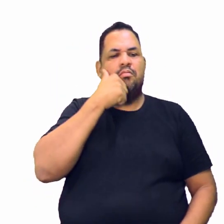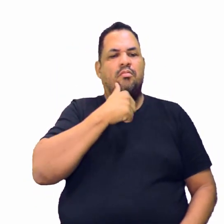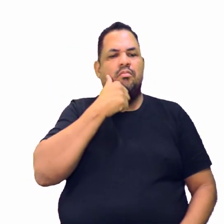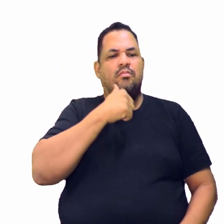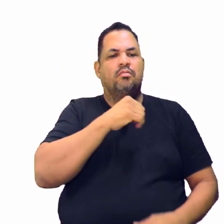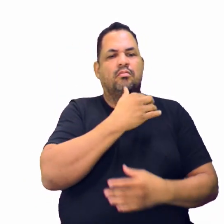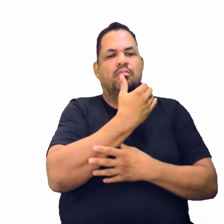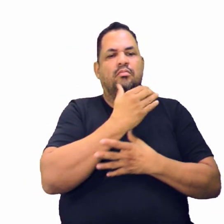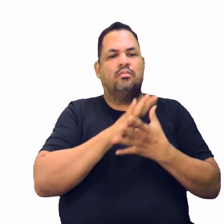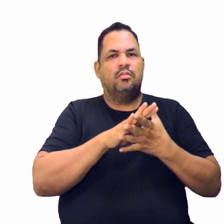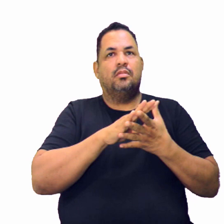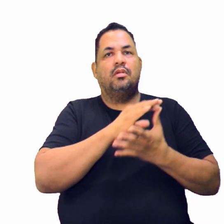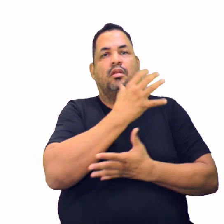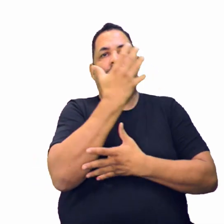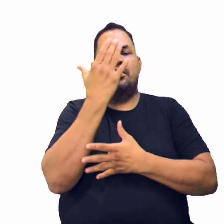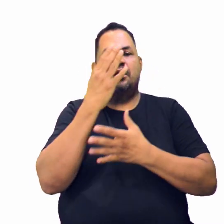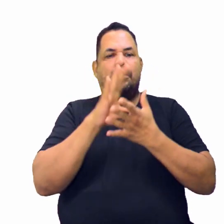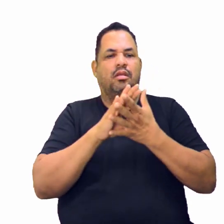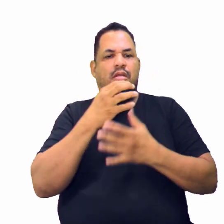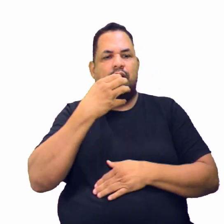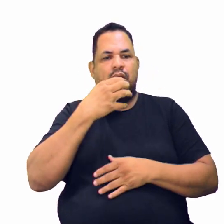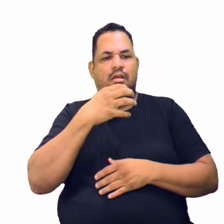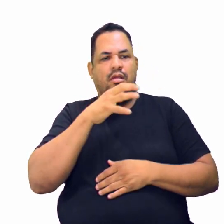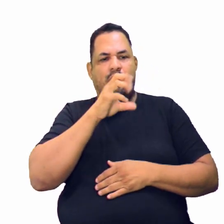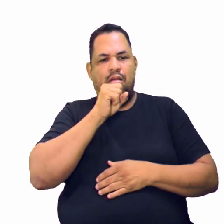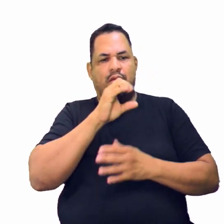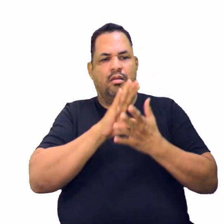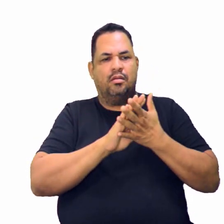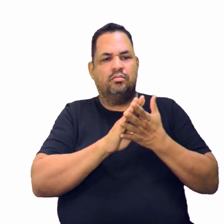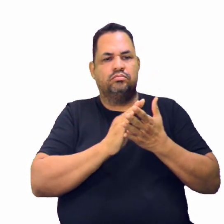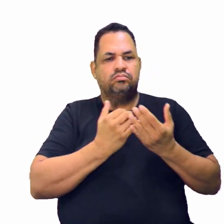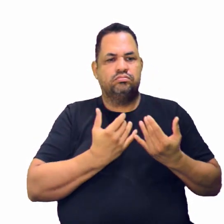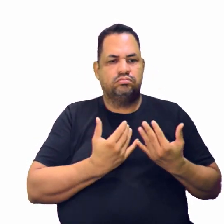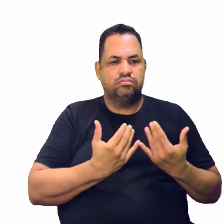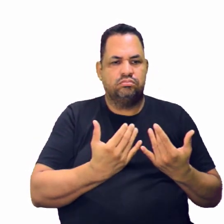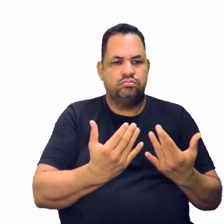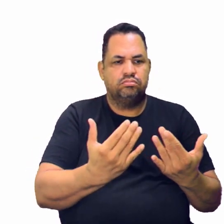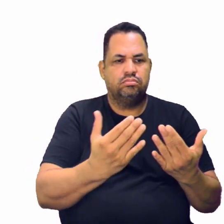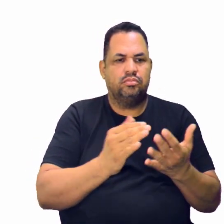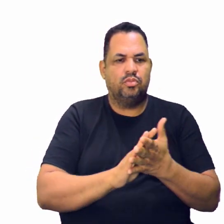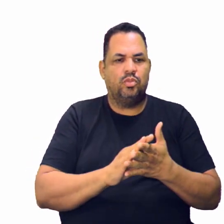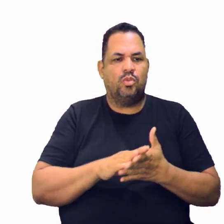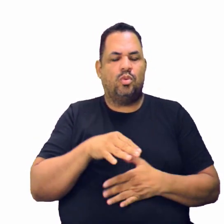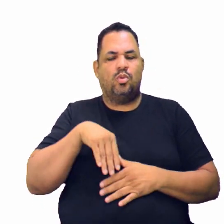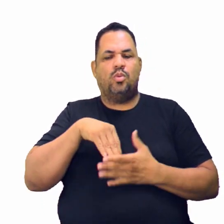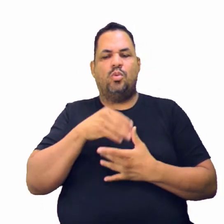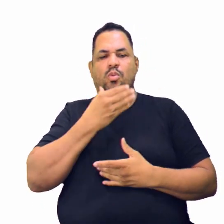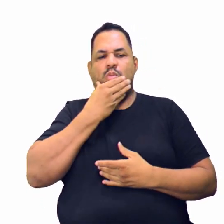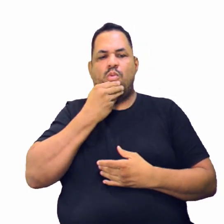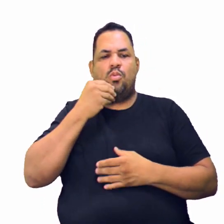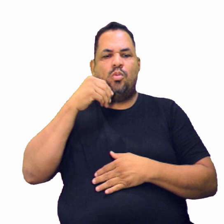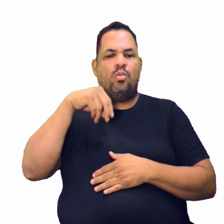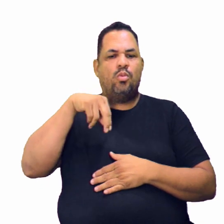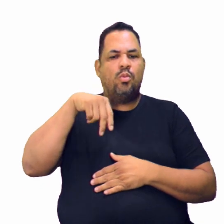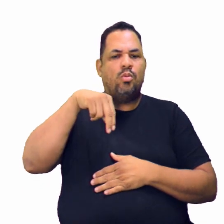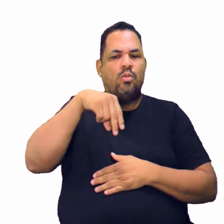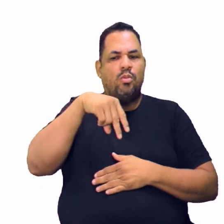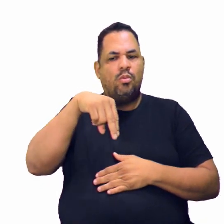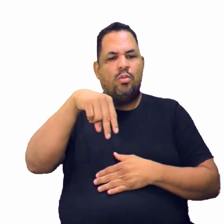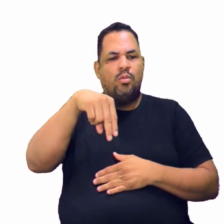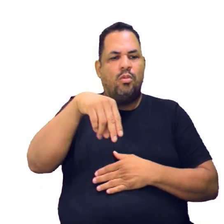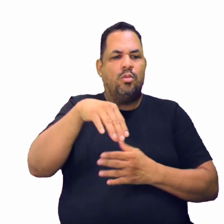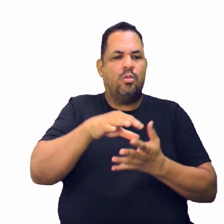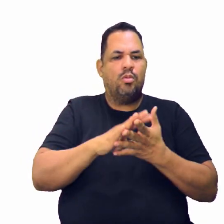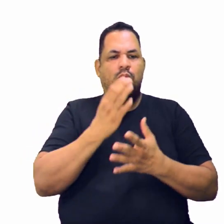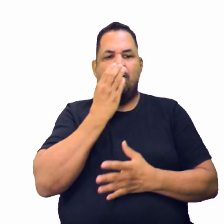laranjeiras. Pomar, amor, cantar. Um homem vai devagar. Um cachorro vai devagar.